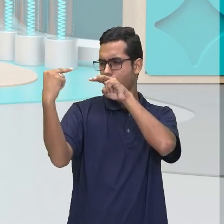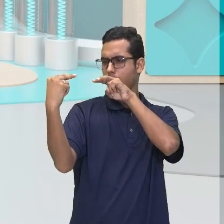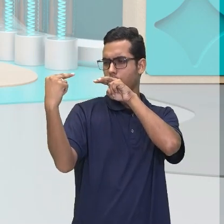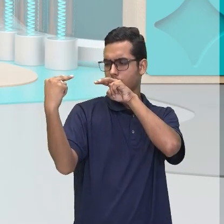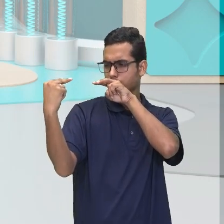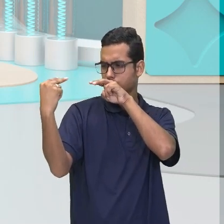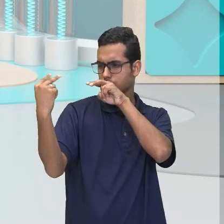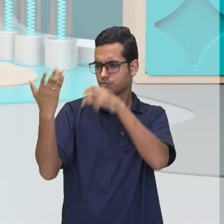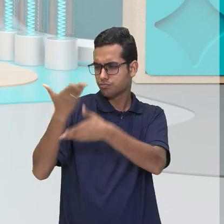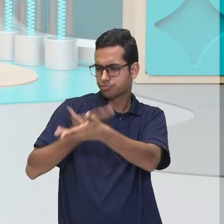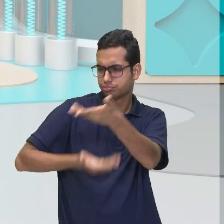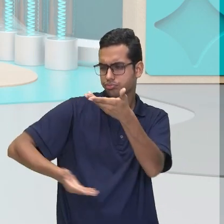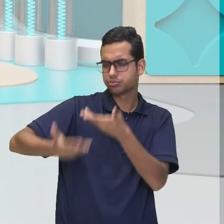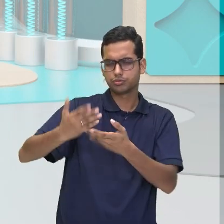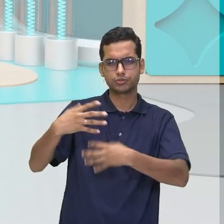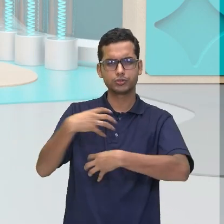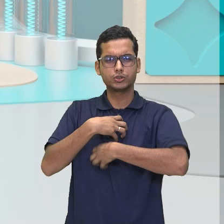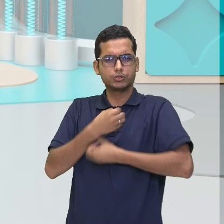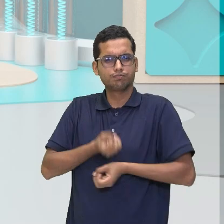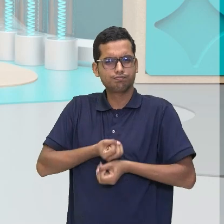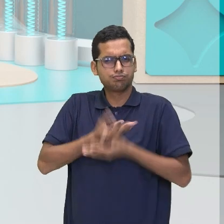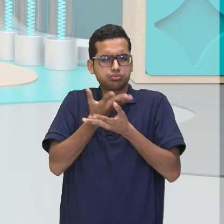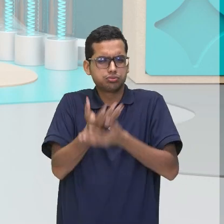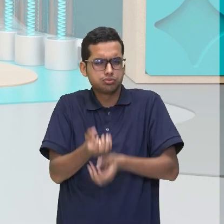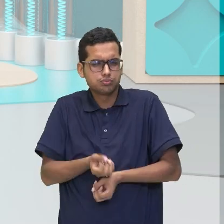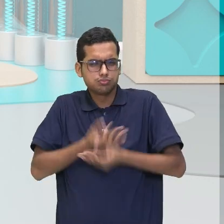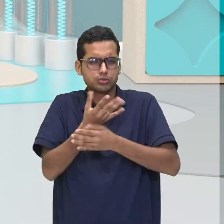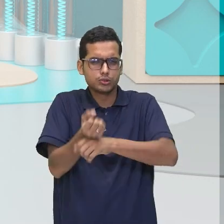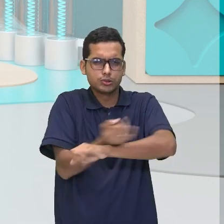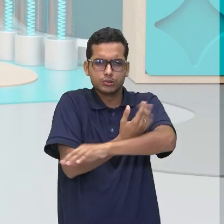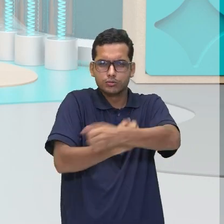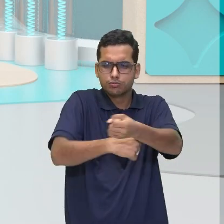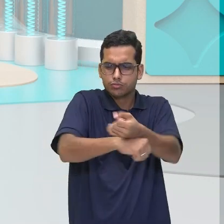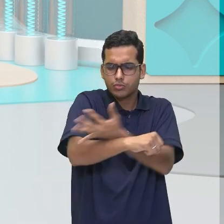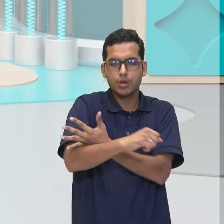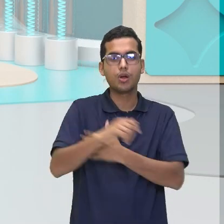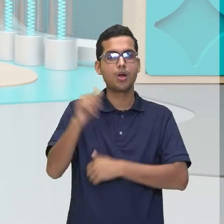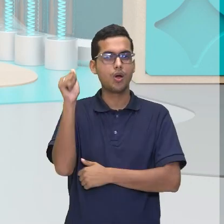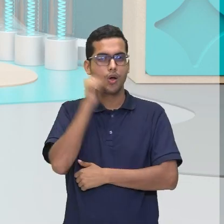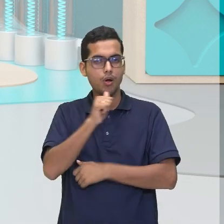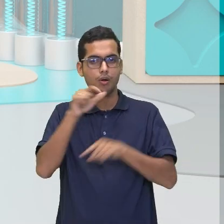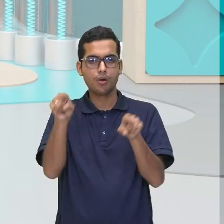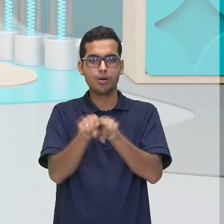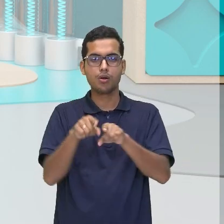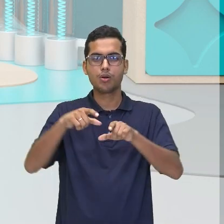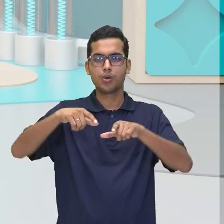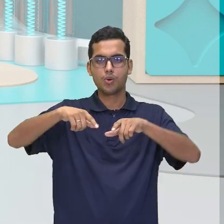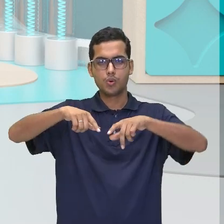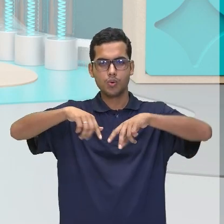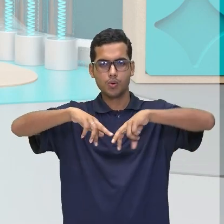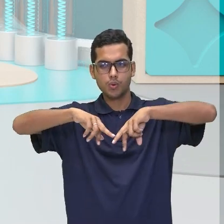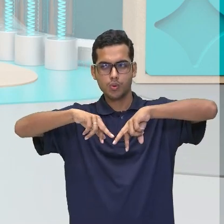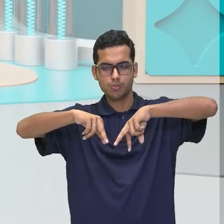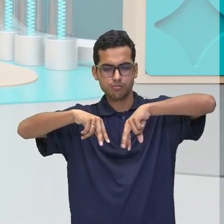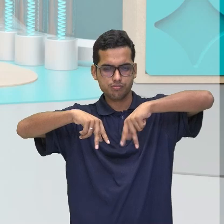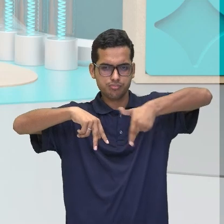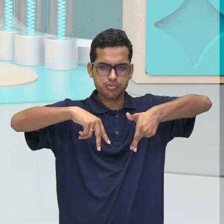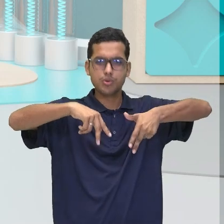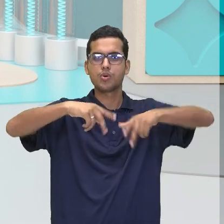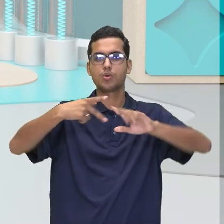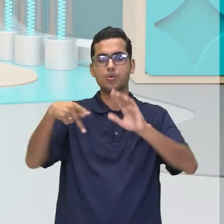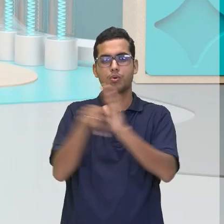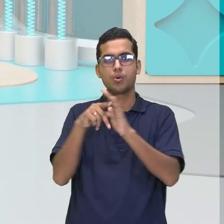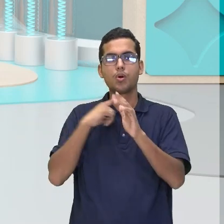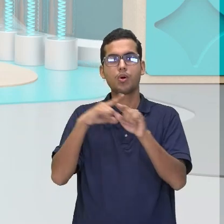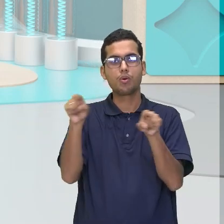E os movimentos, geralmente, eles giram e as mulheres, geralmente, elas fazem o número 8, ou então o símbolo do infinito no